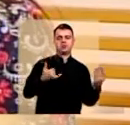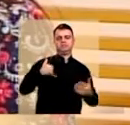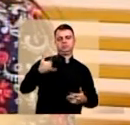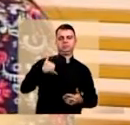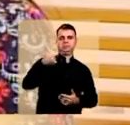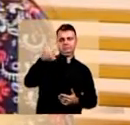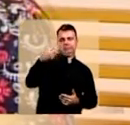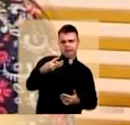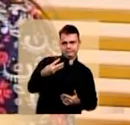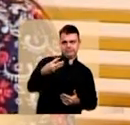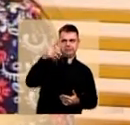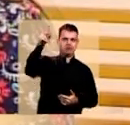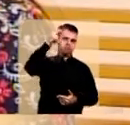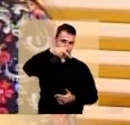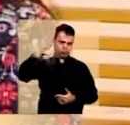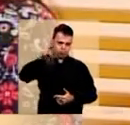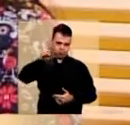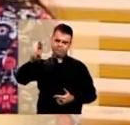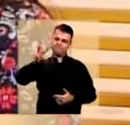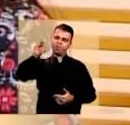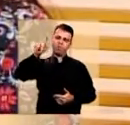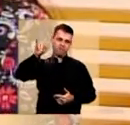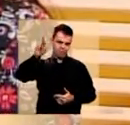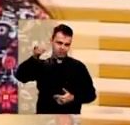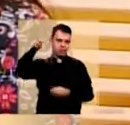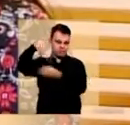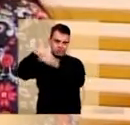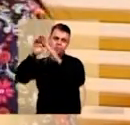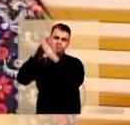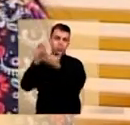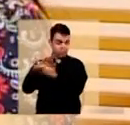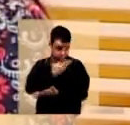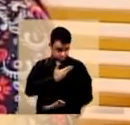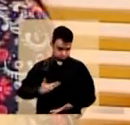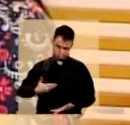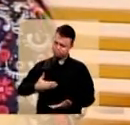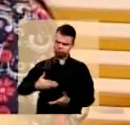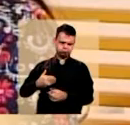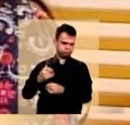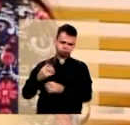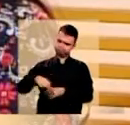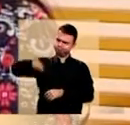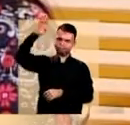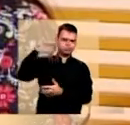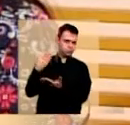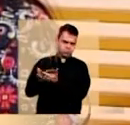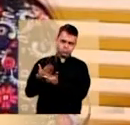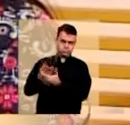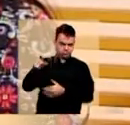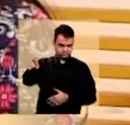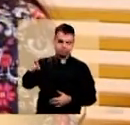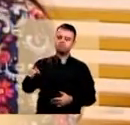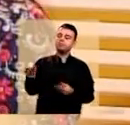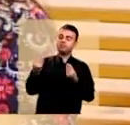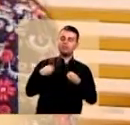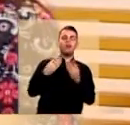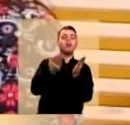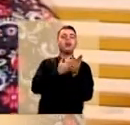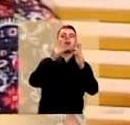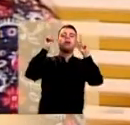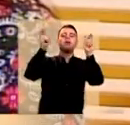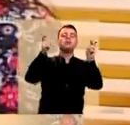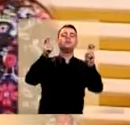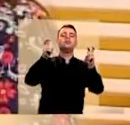a professora Valquíria. Sempre estudei em escola pública e aí ela deu pra gente ler a história do